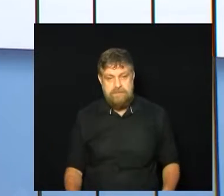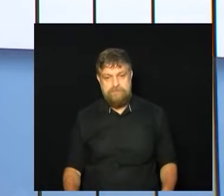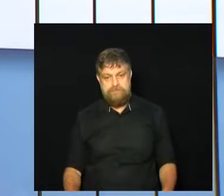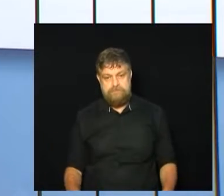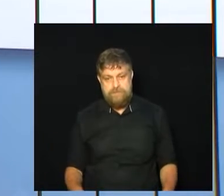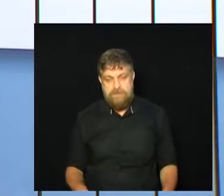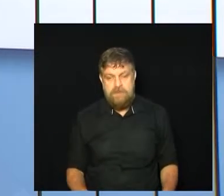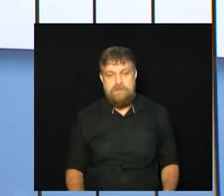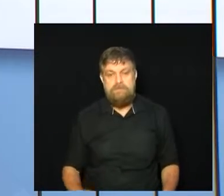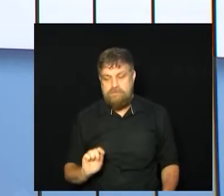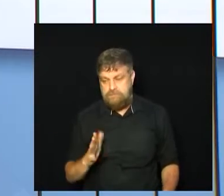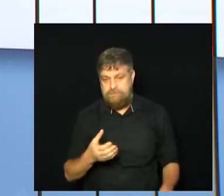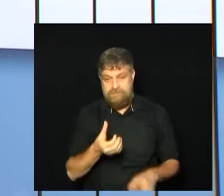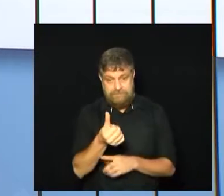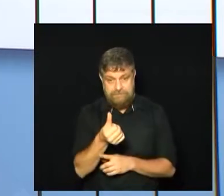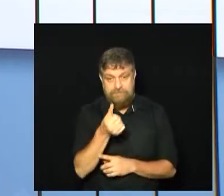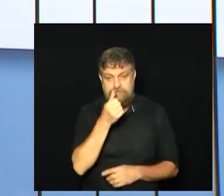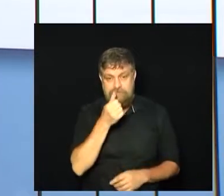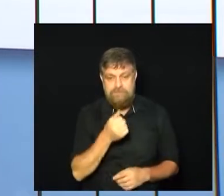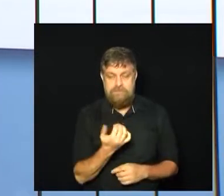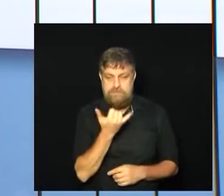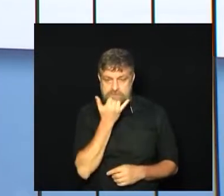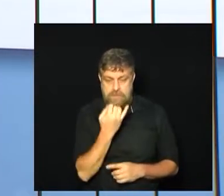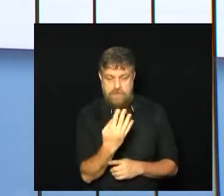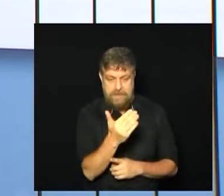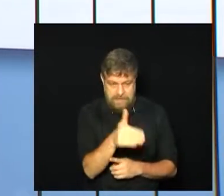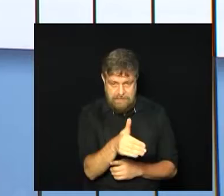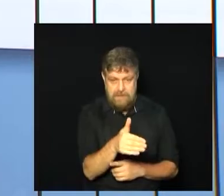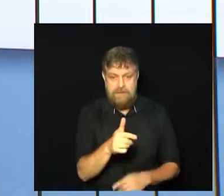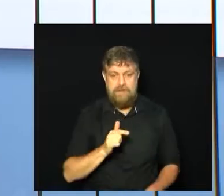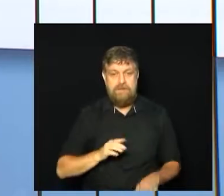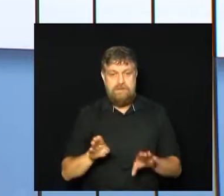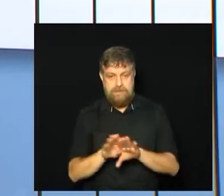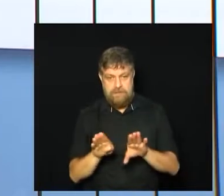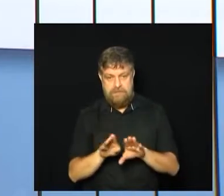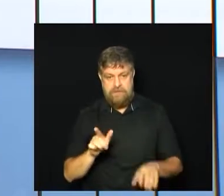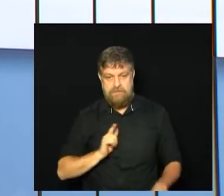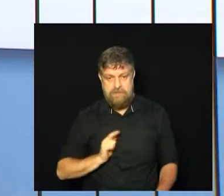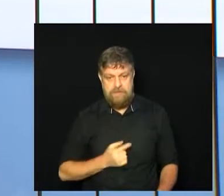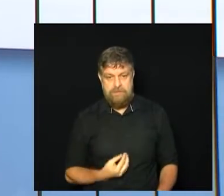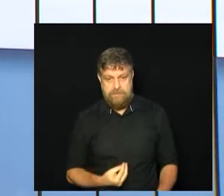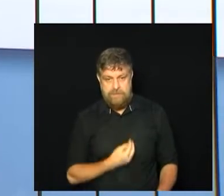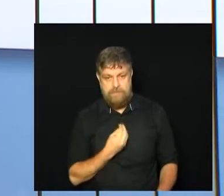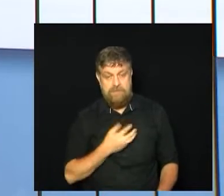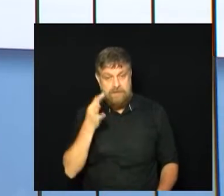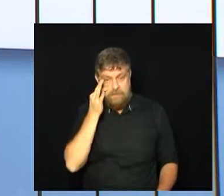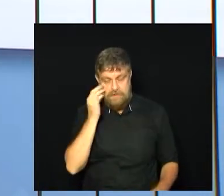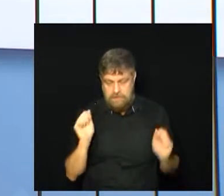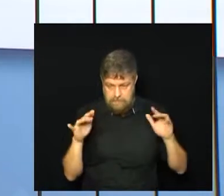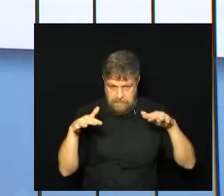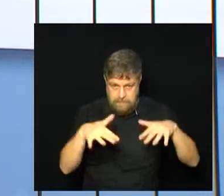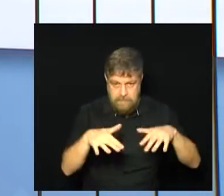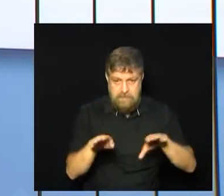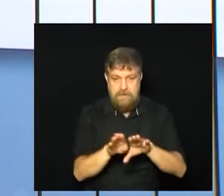Preta. E aí, às 6 horas, às 4h30, essa também, com a participação pessoal e também